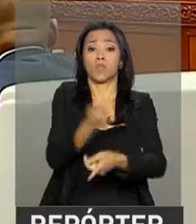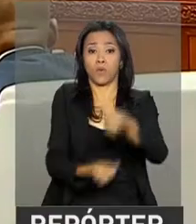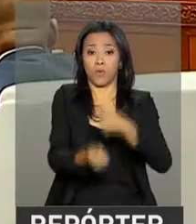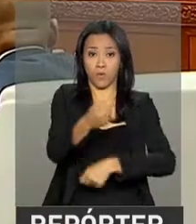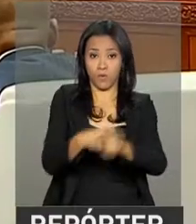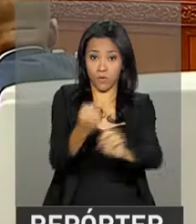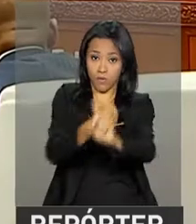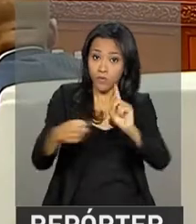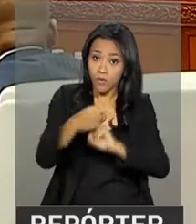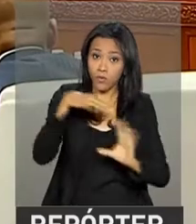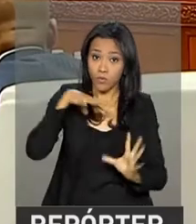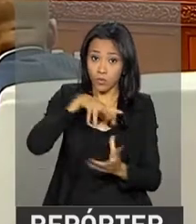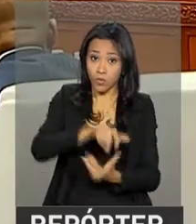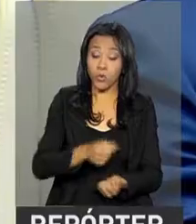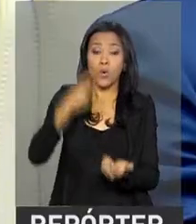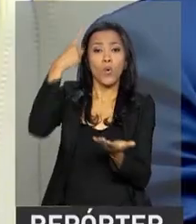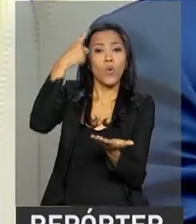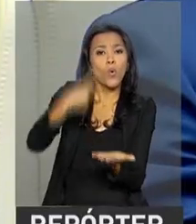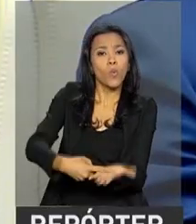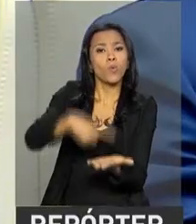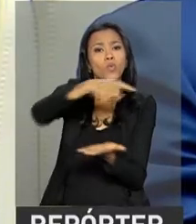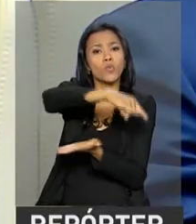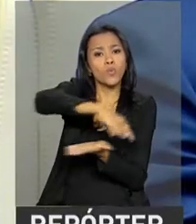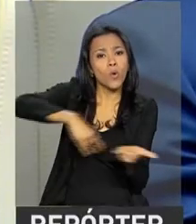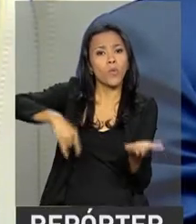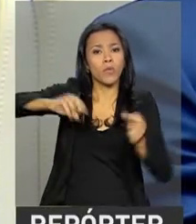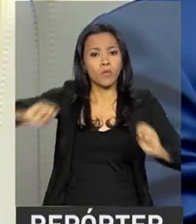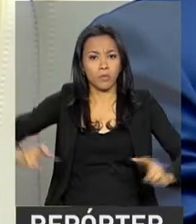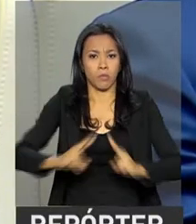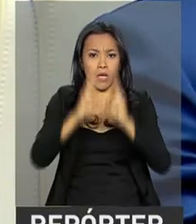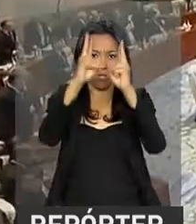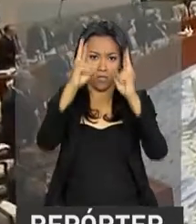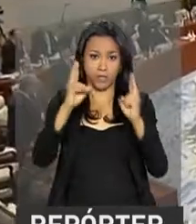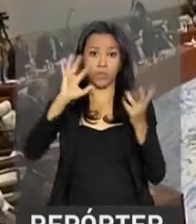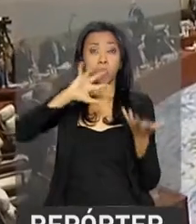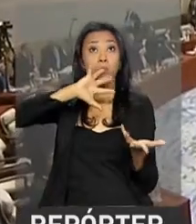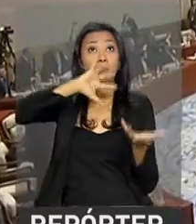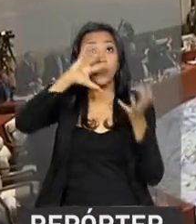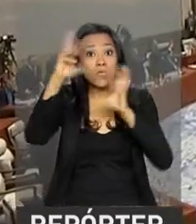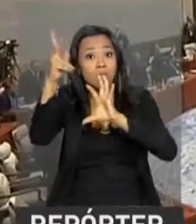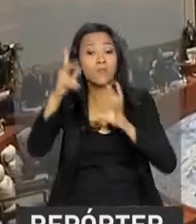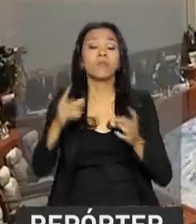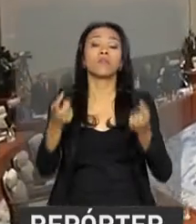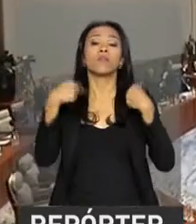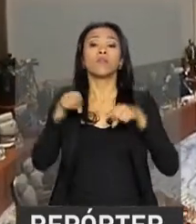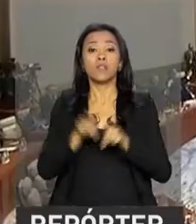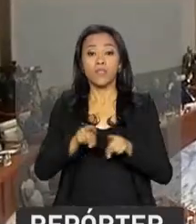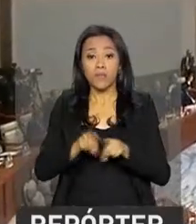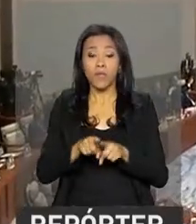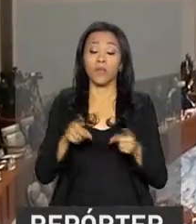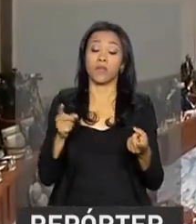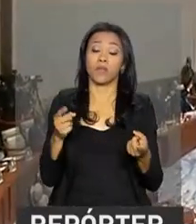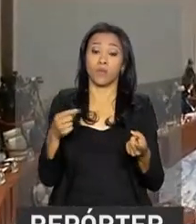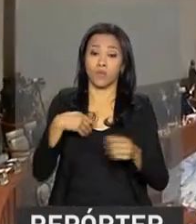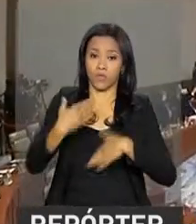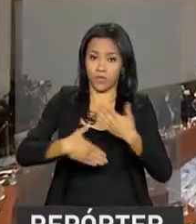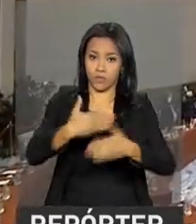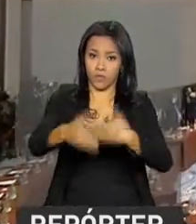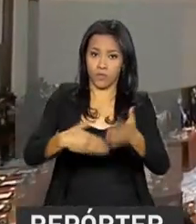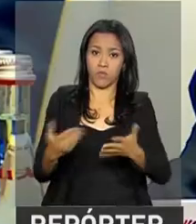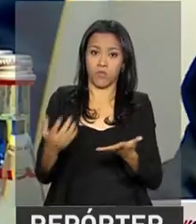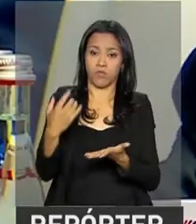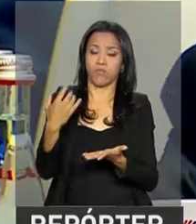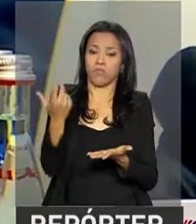o Acordo de Paris sobre mudança do clima e a Agenda 2030 para o Desenvolvimento Sustentável das Nações